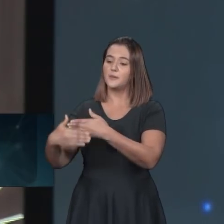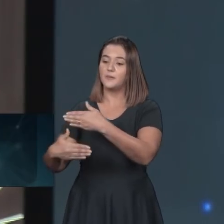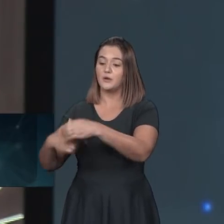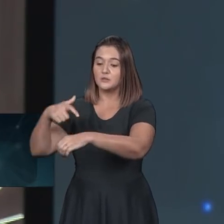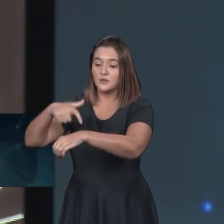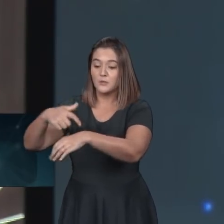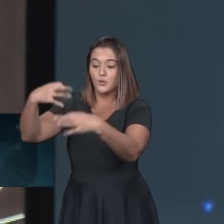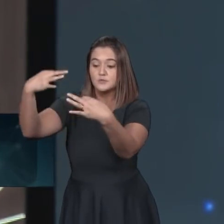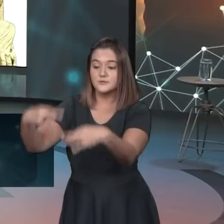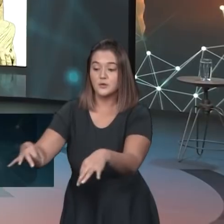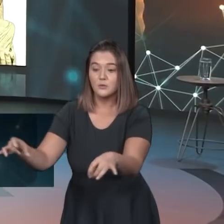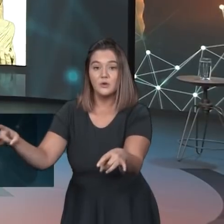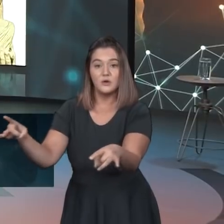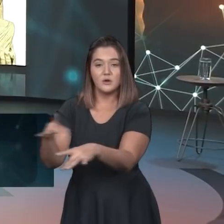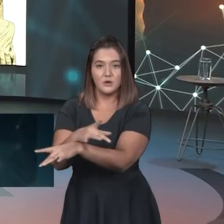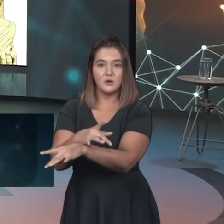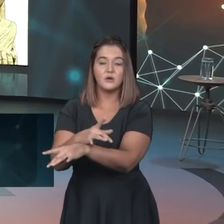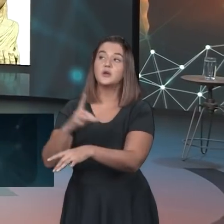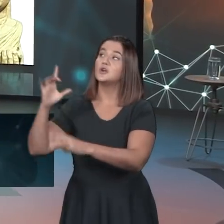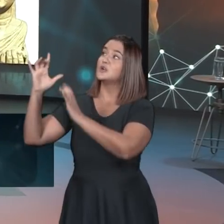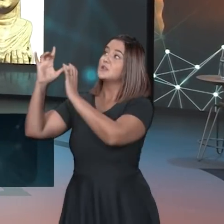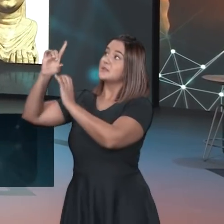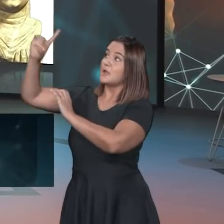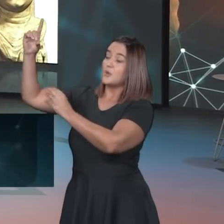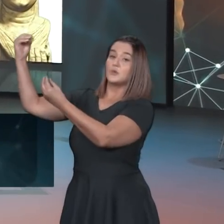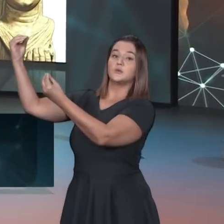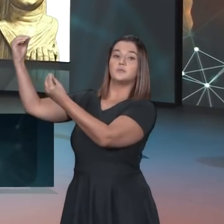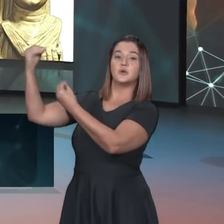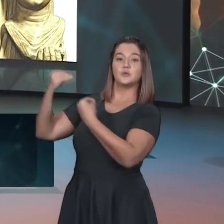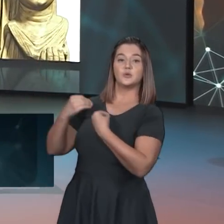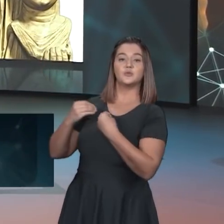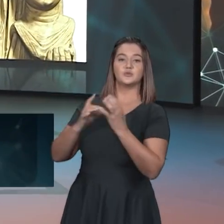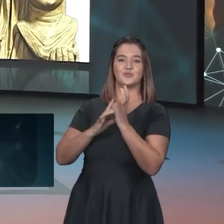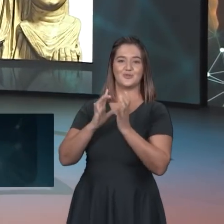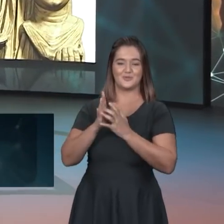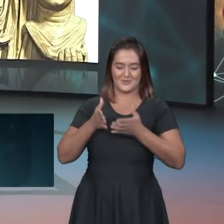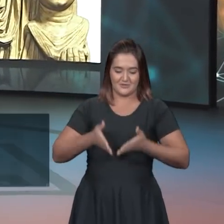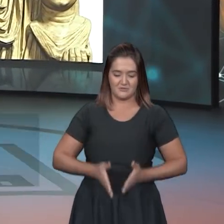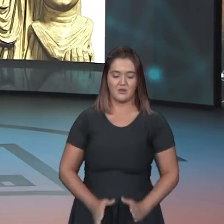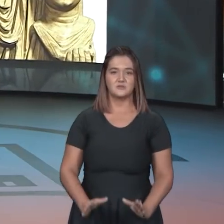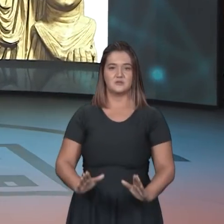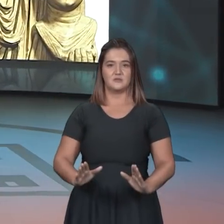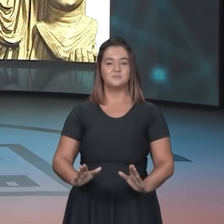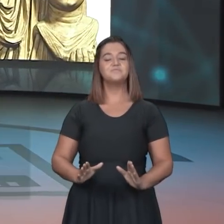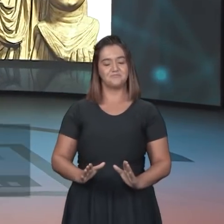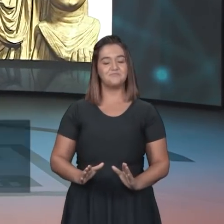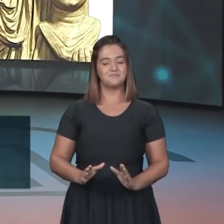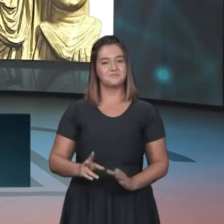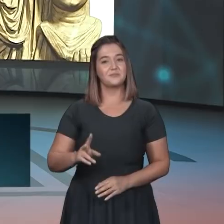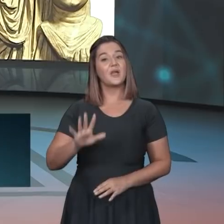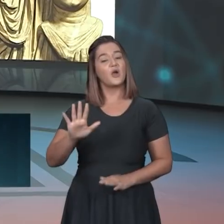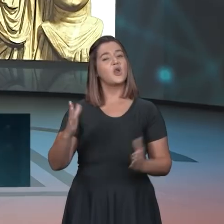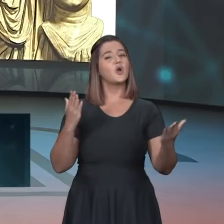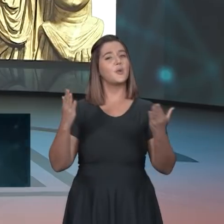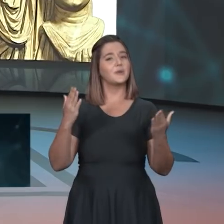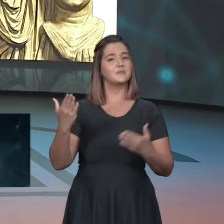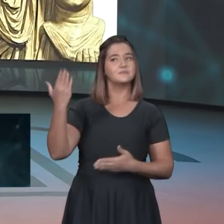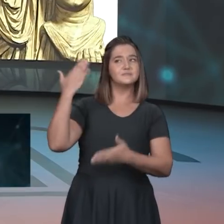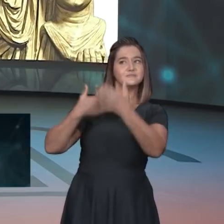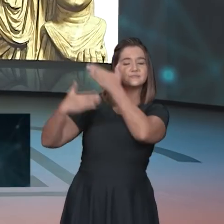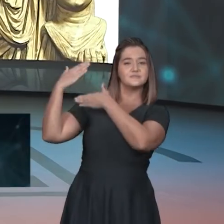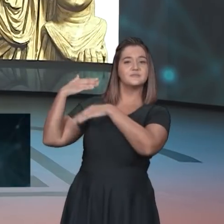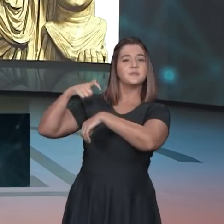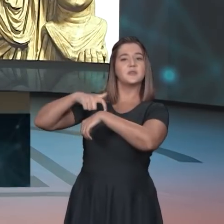Filho? Talvez se nós voltássemos a nossa mente agora para os tempos romanos, mais precisamente no ano 44